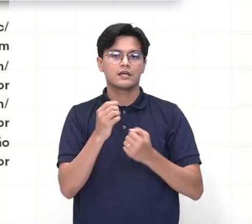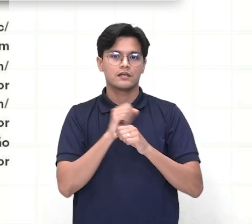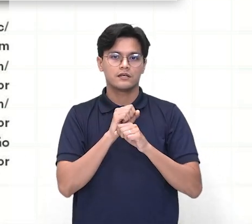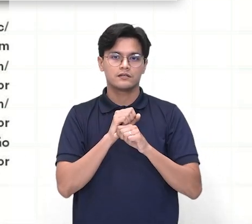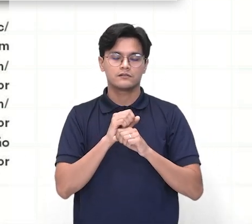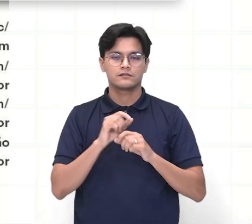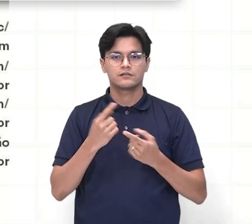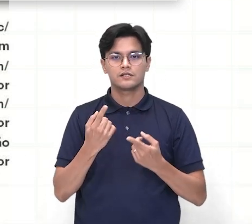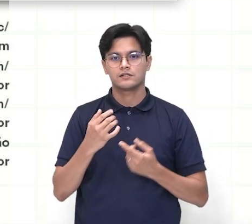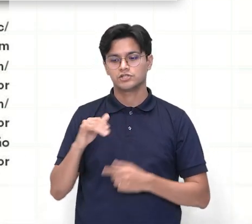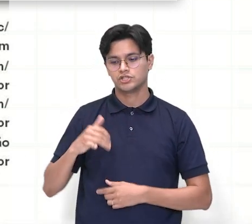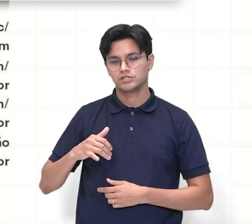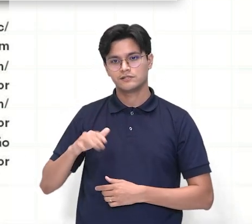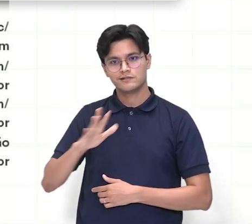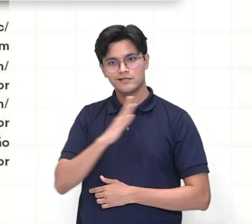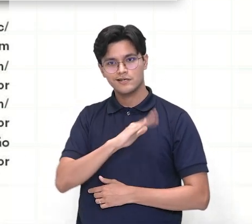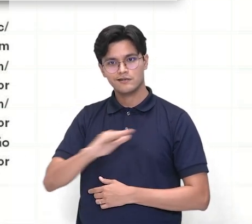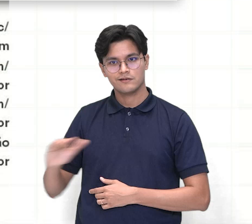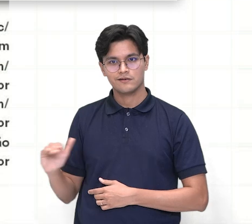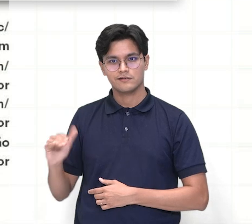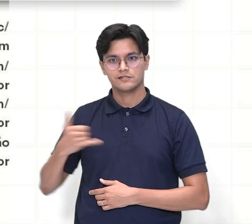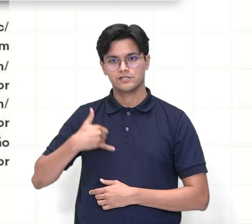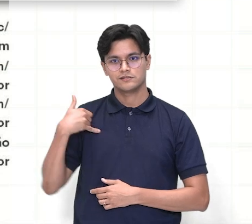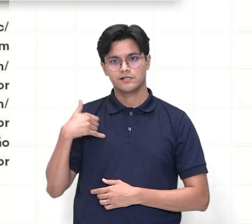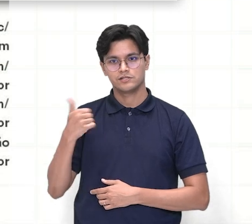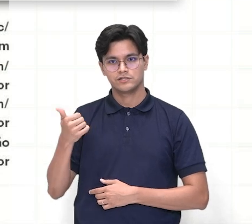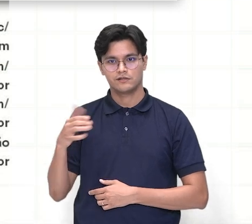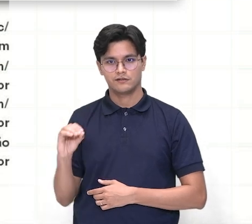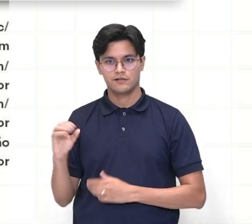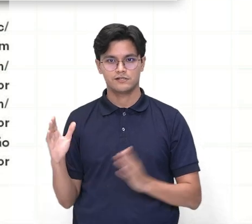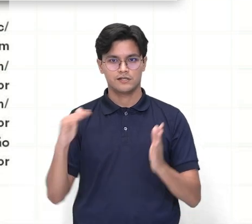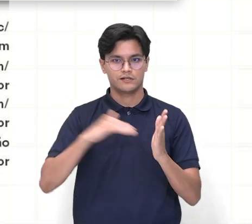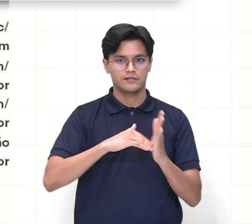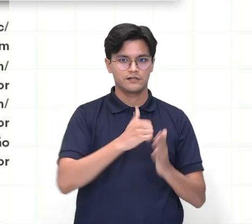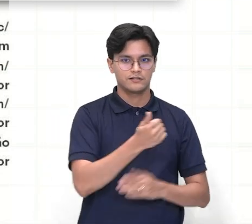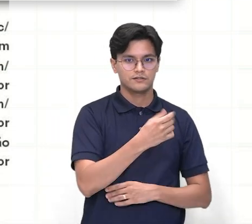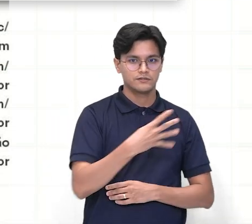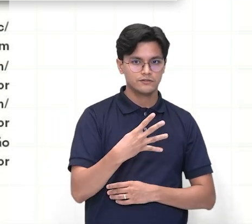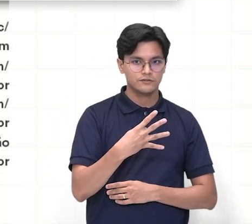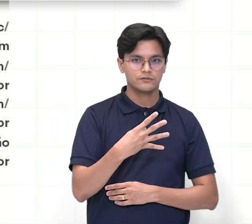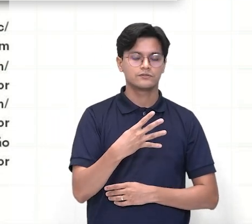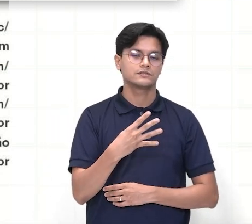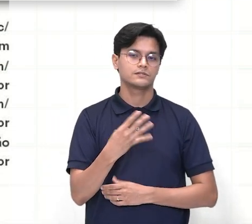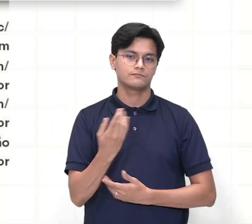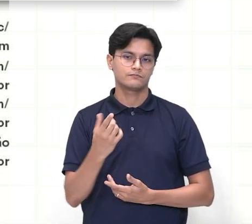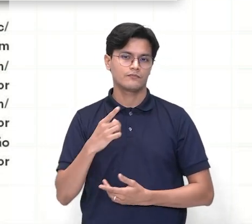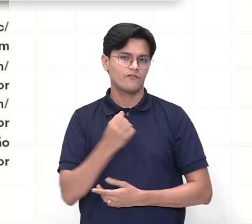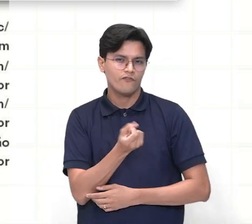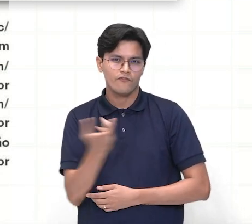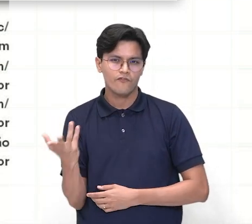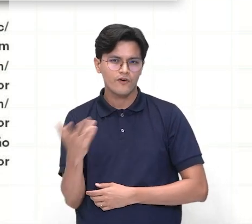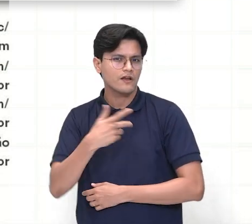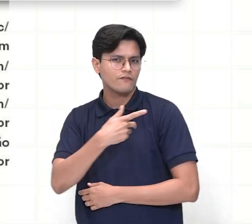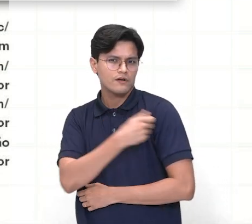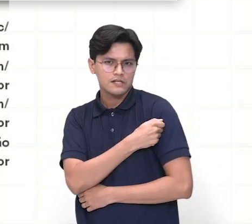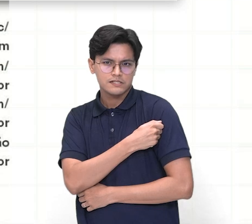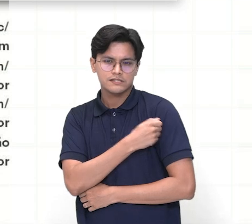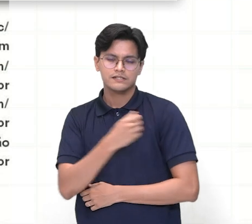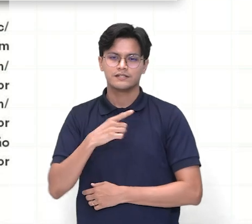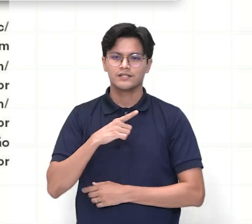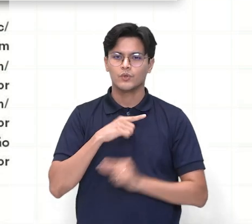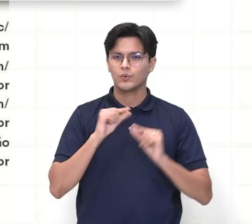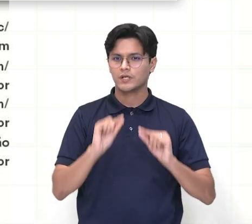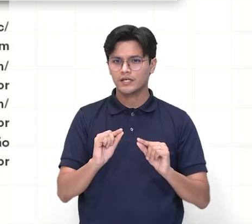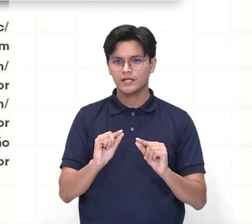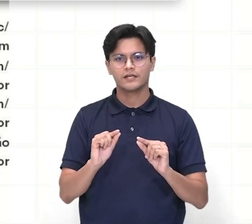de 10 a 14 anos. Muitas dessas vacinas, os lotes foram extraviados